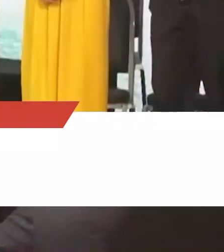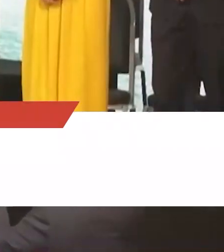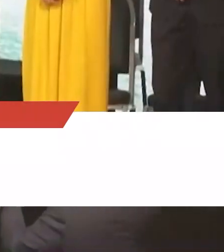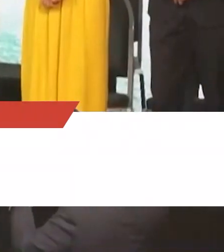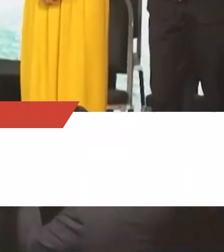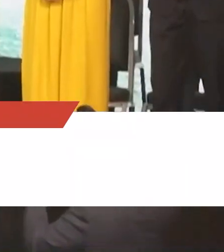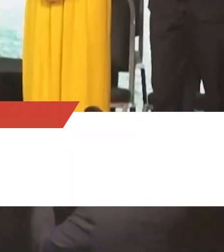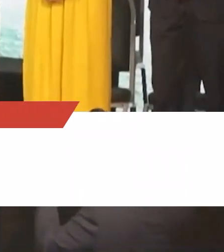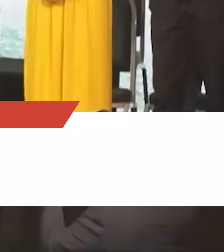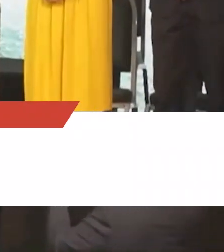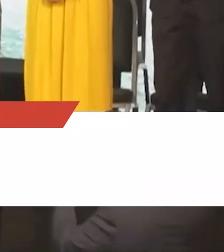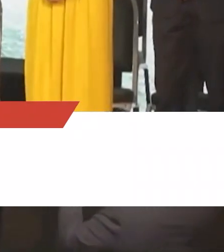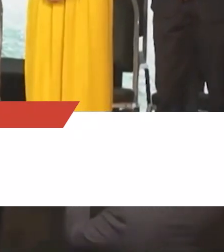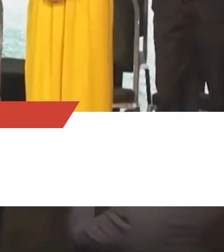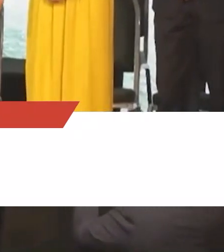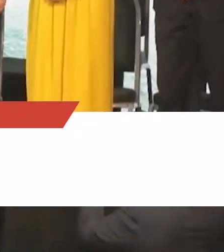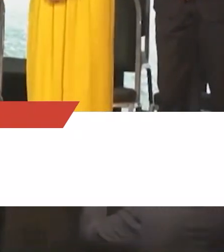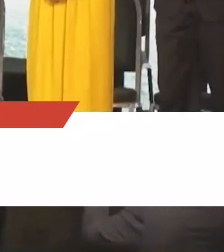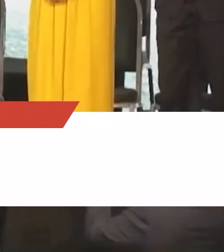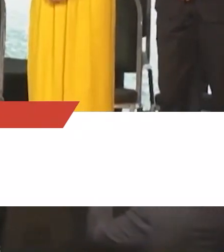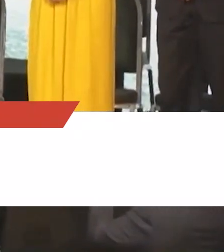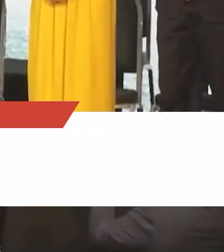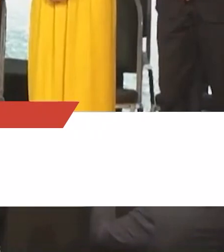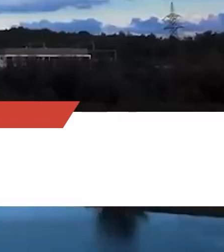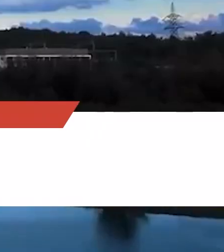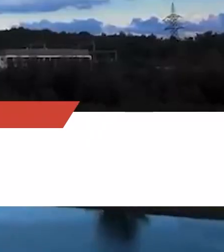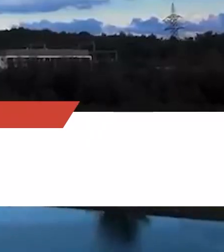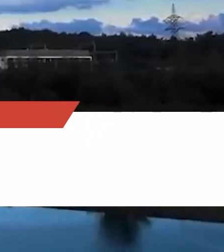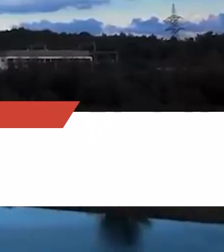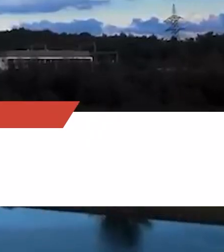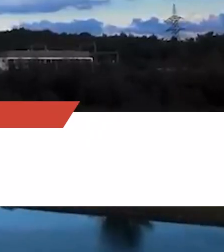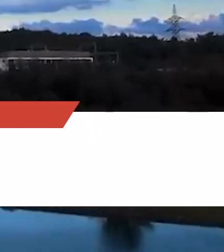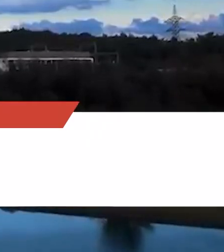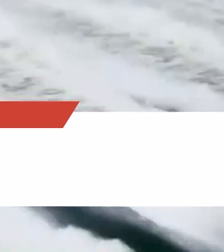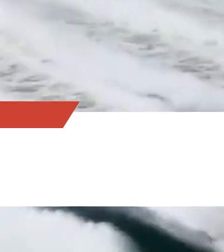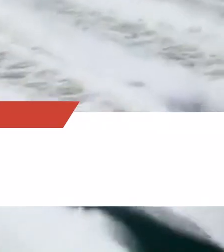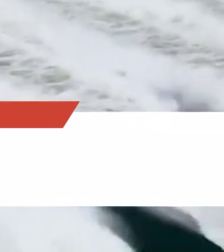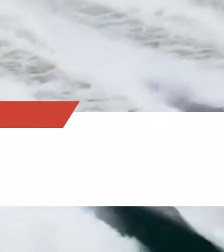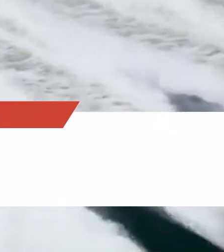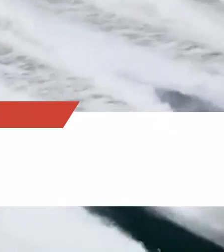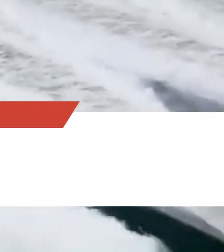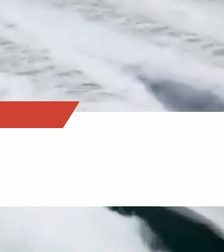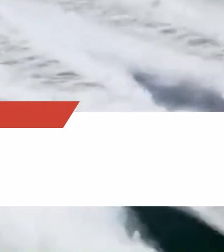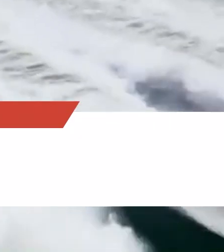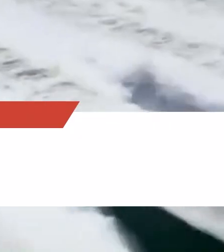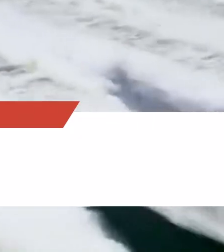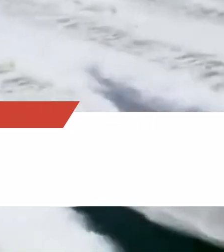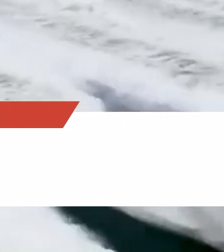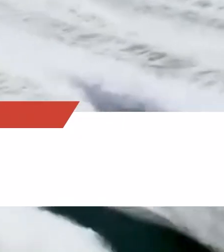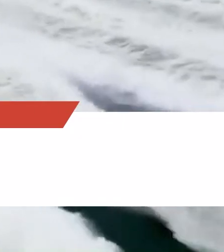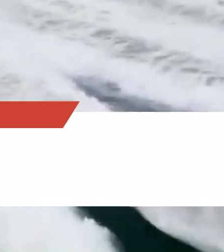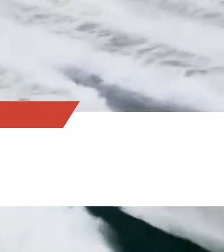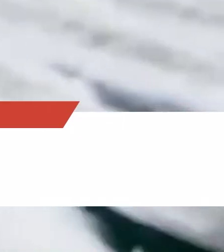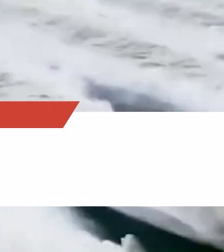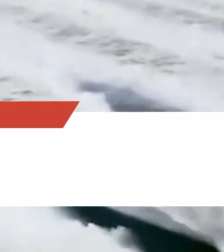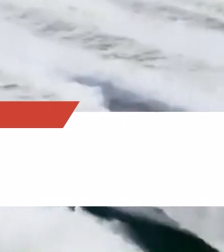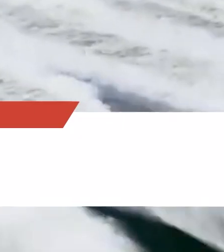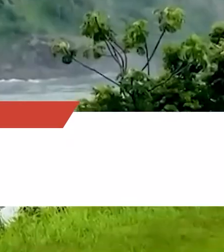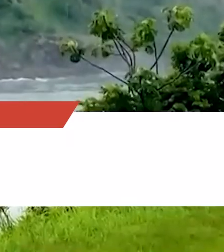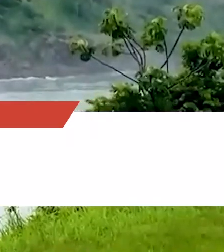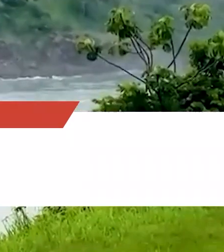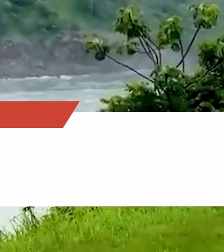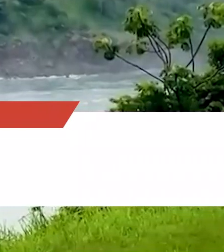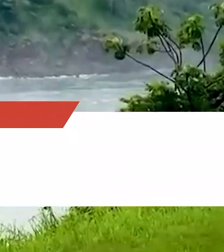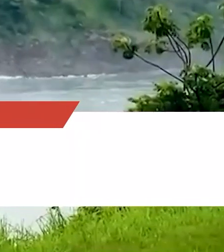para Lula O Brasil precisa crescer economicamente mas também criar oportunidades para o crescimento